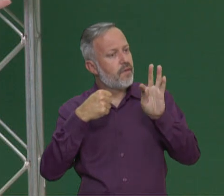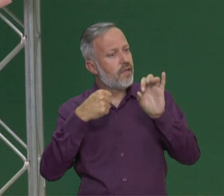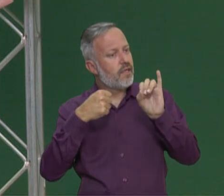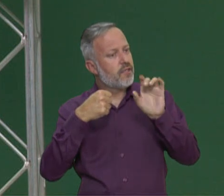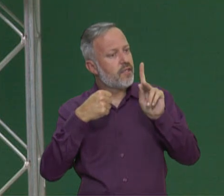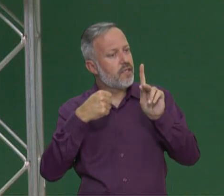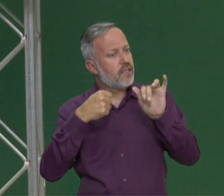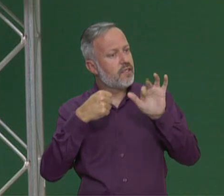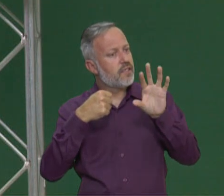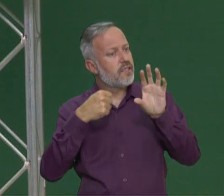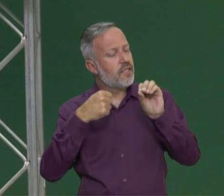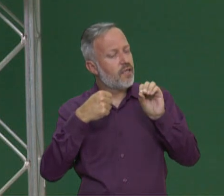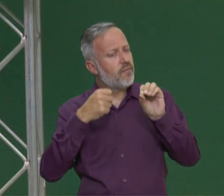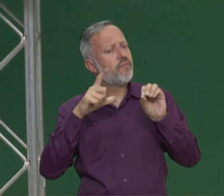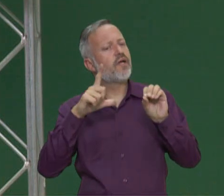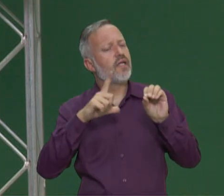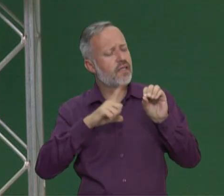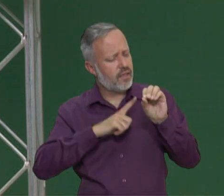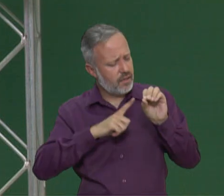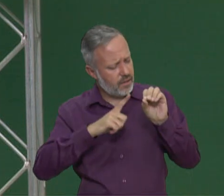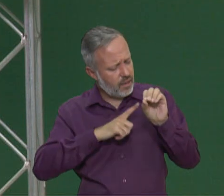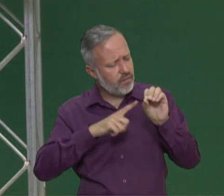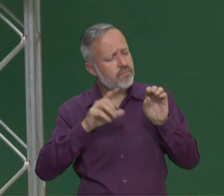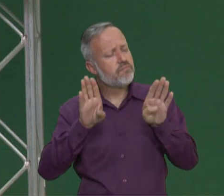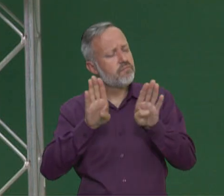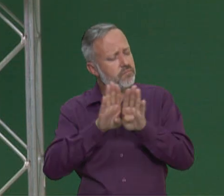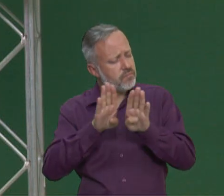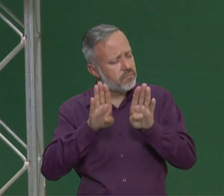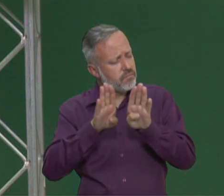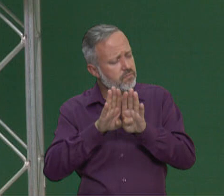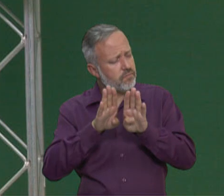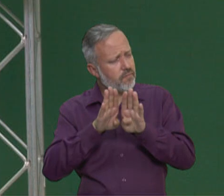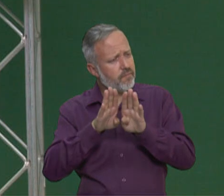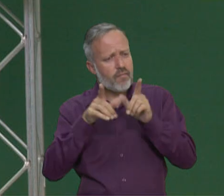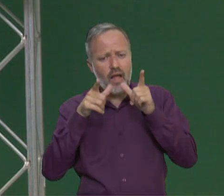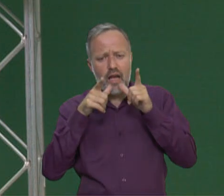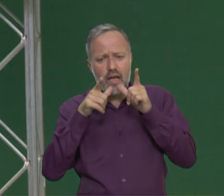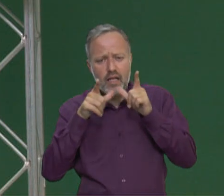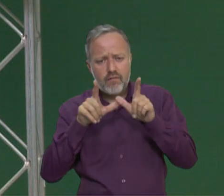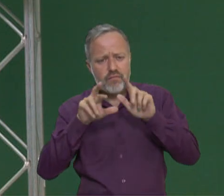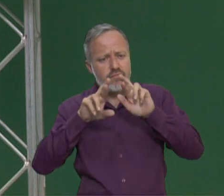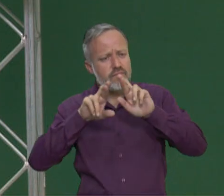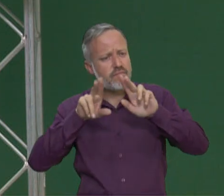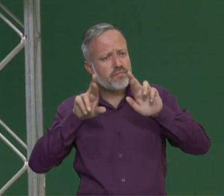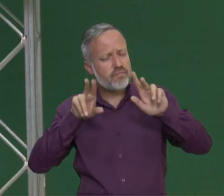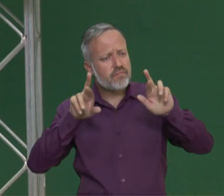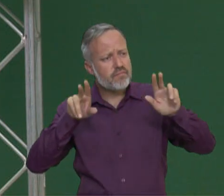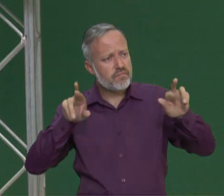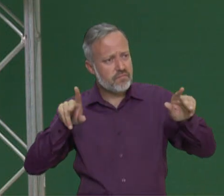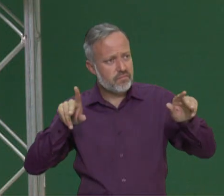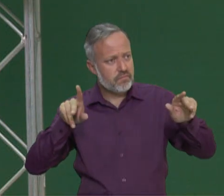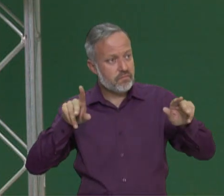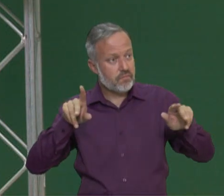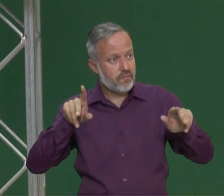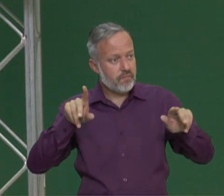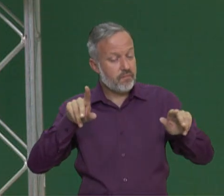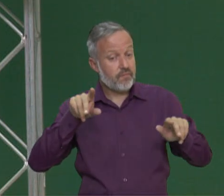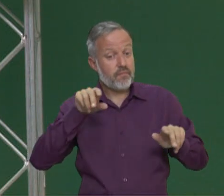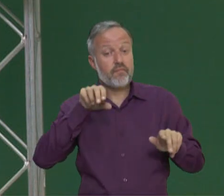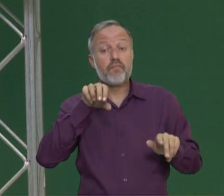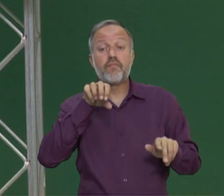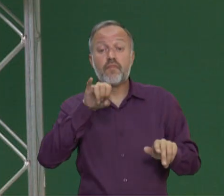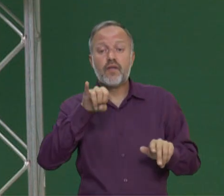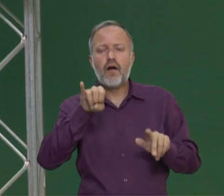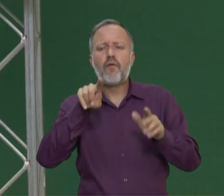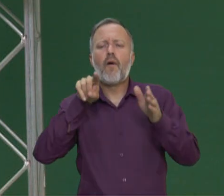learned. Então, era alguma outra coisa que você ia ter que observar. Lembra sempre, se é uma pergunta,